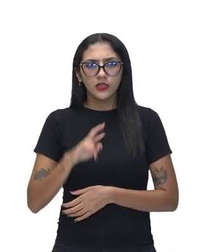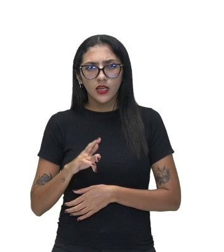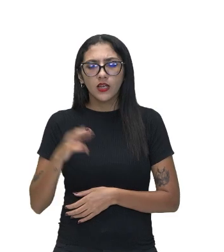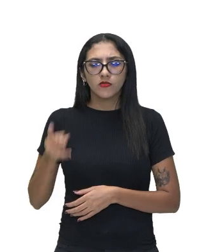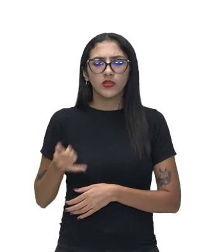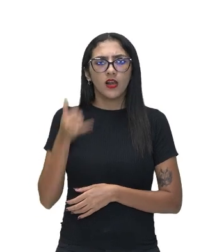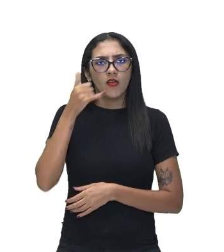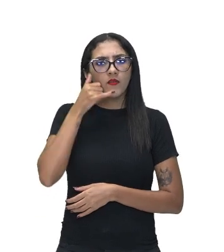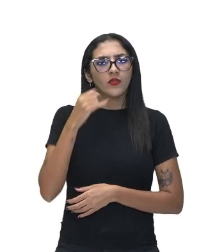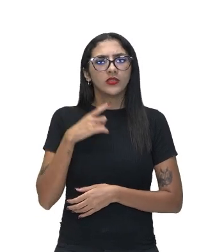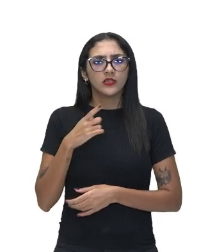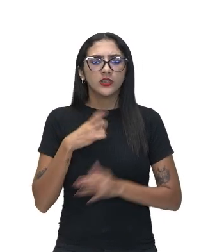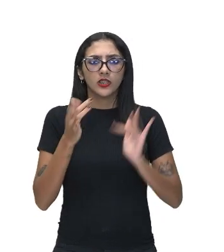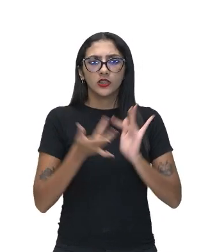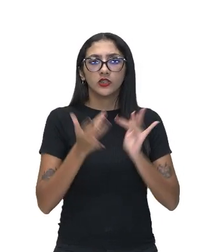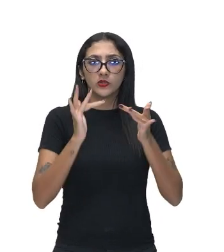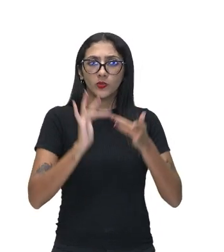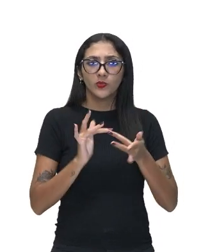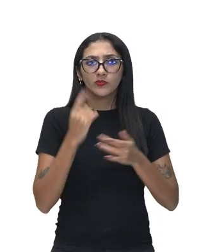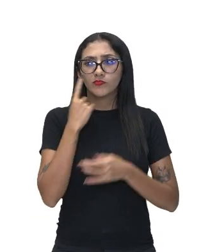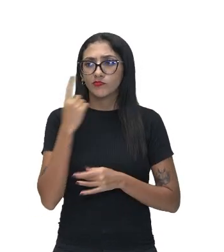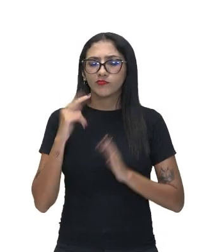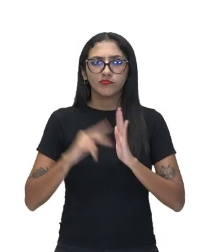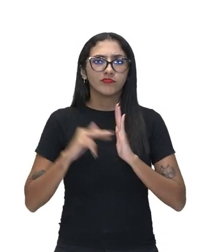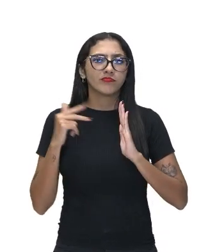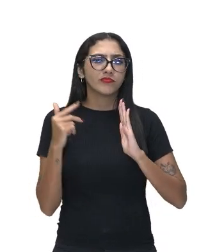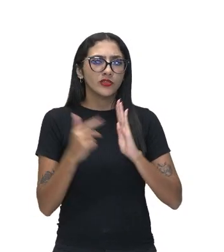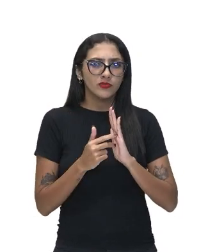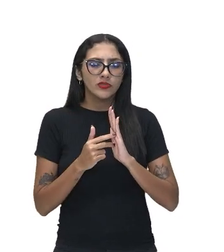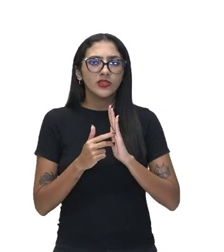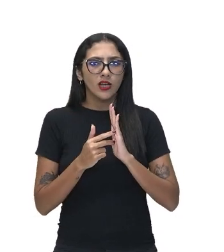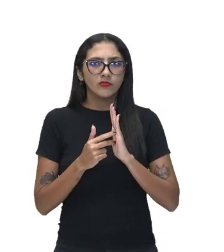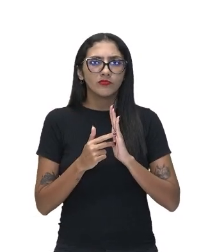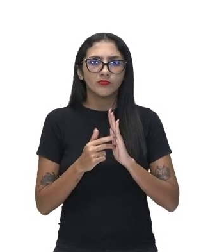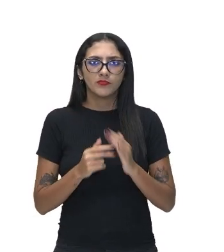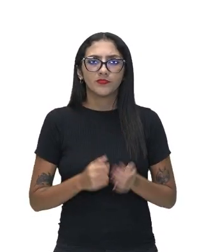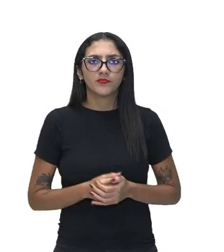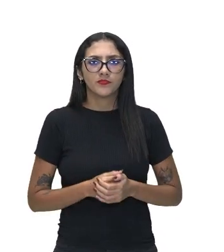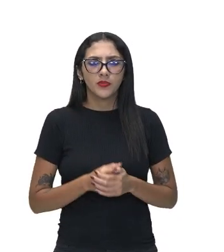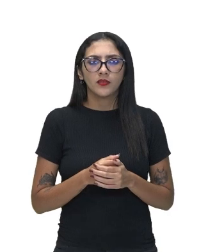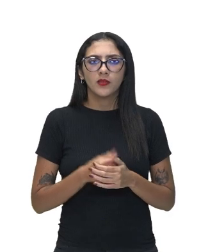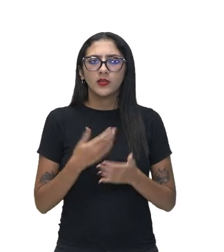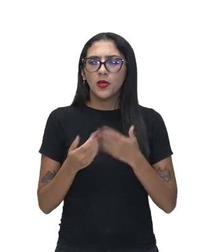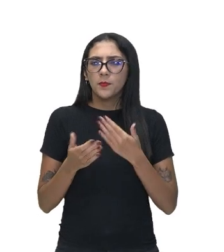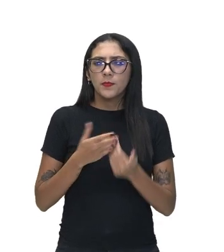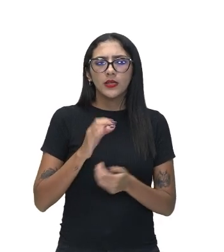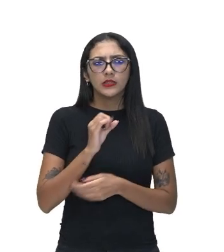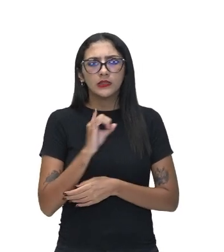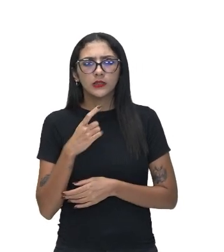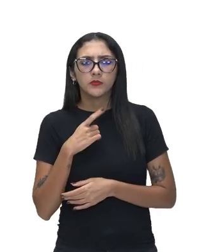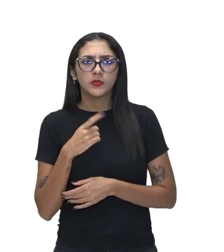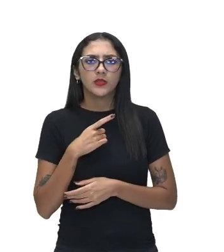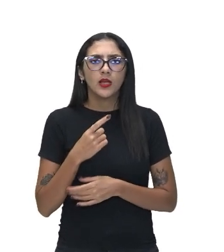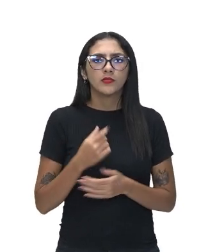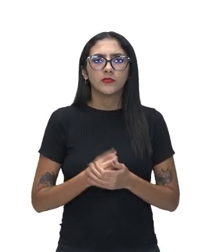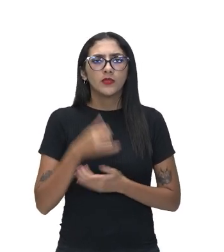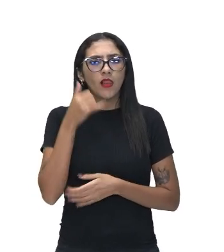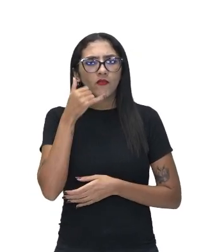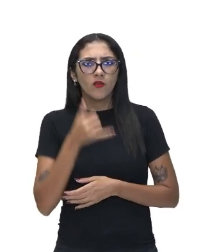esse contexto, a este sentido de telefone, bairro, cidade, certo? Tratar dessa